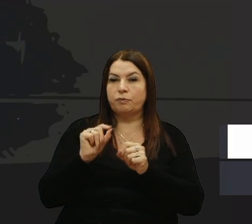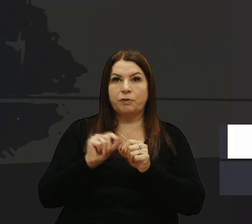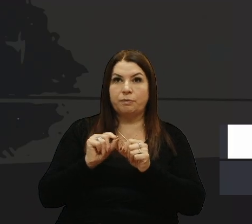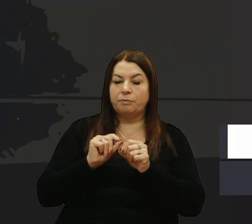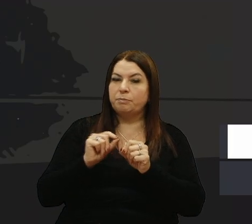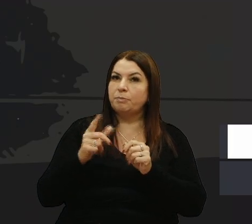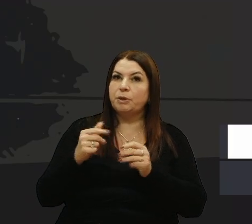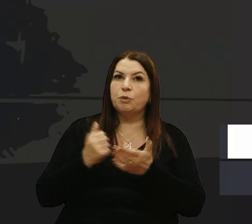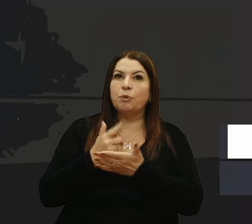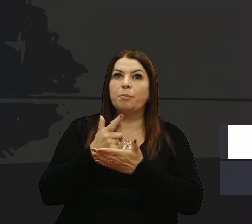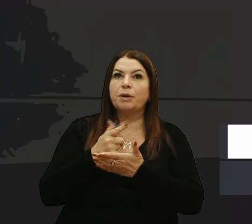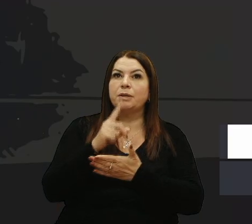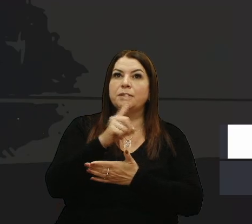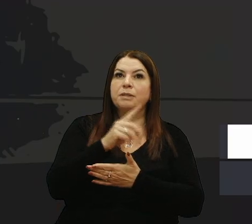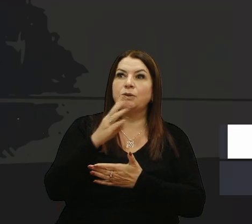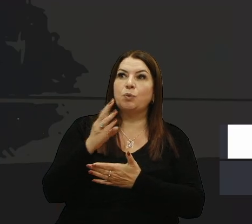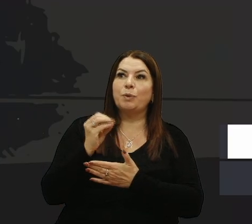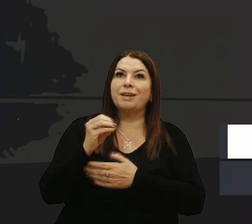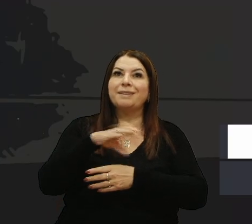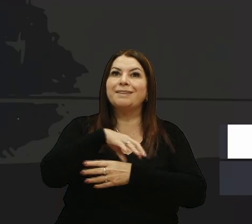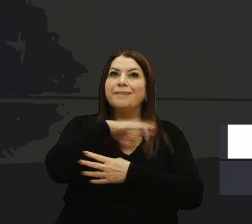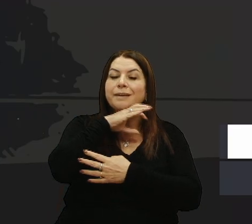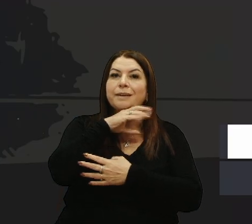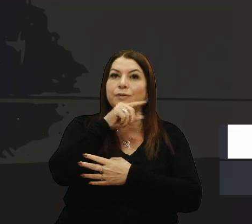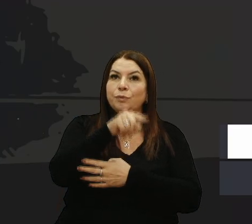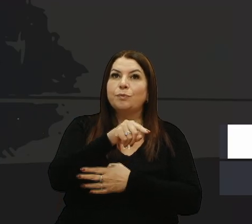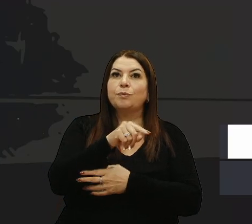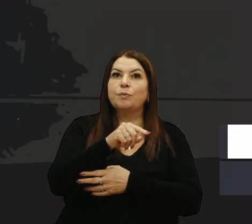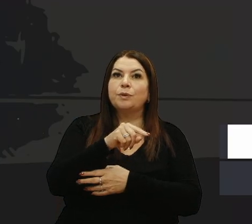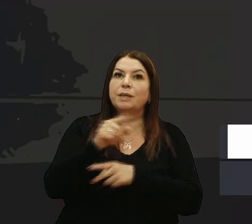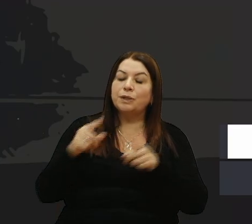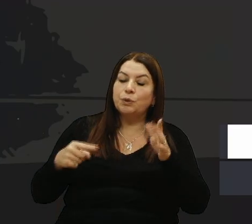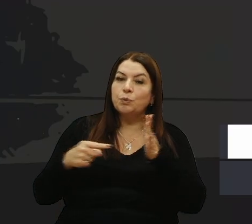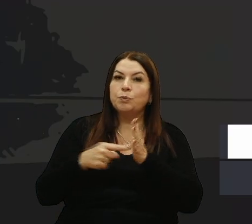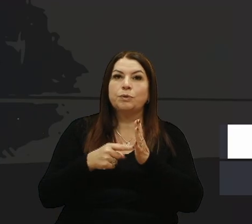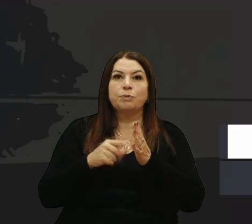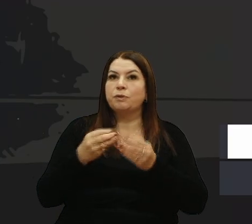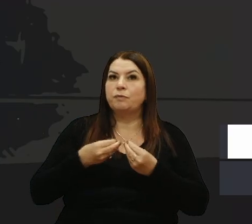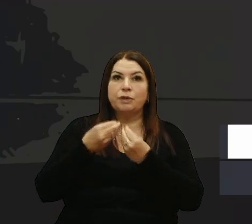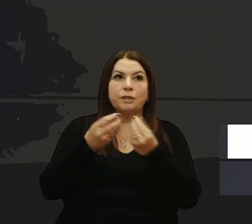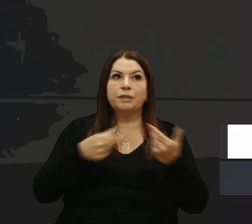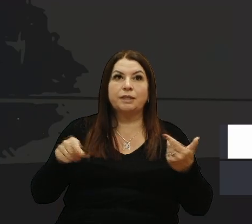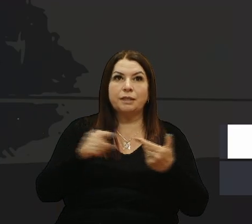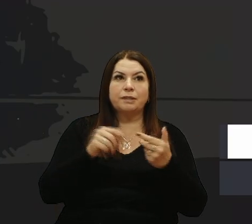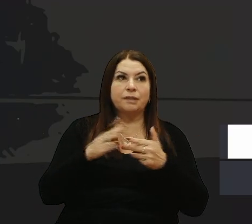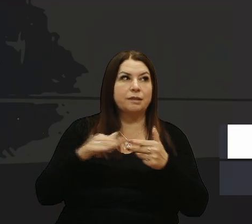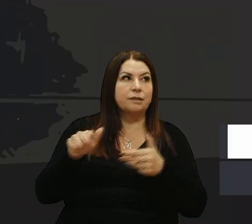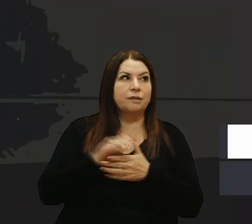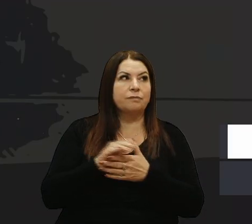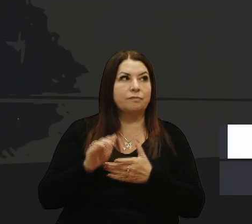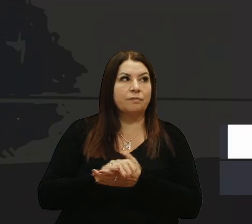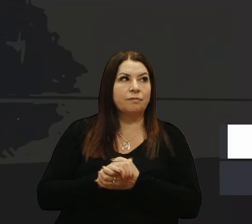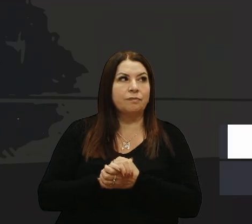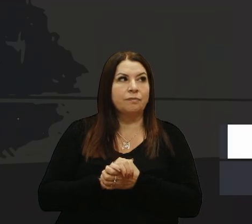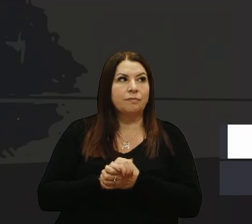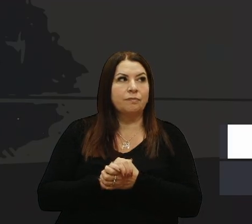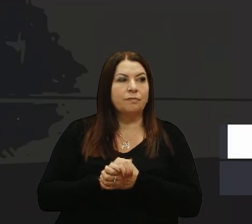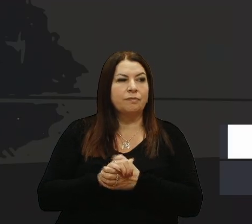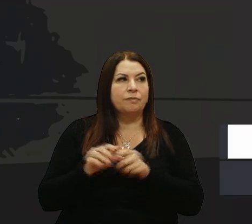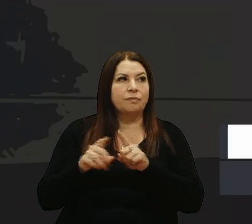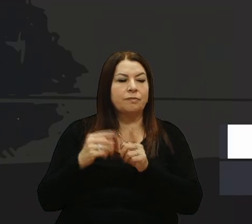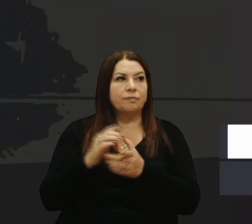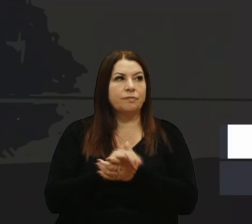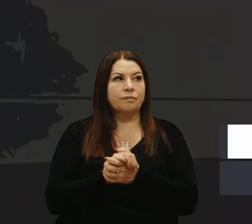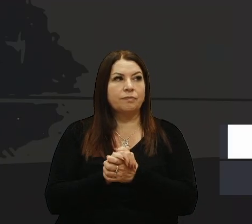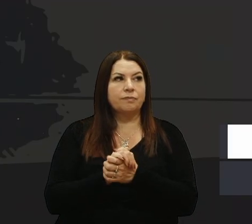foi comprado 140 terrenos, que é essa nossa denúncia, porque não foi entregue as casas. Mas o que me surpreende é que